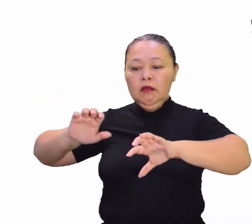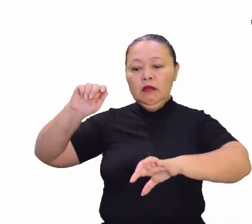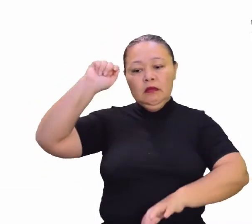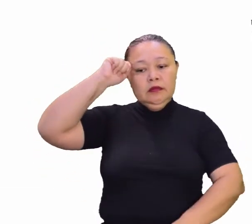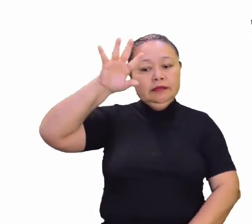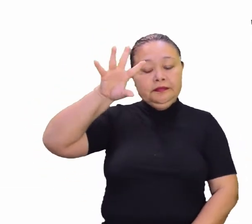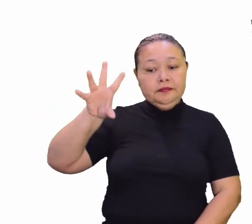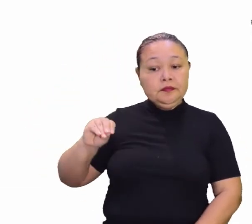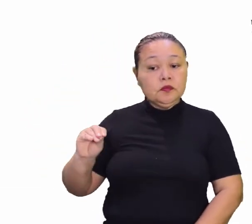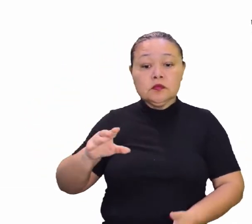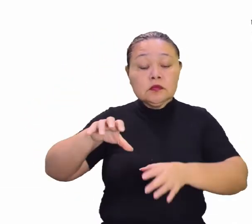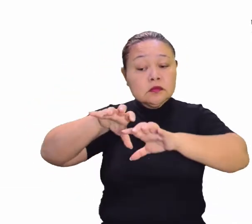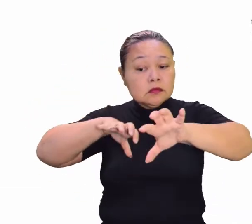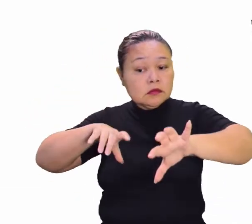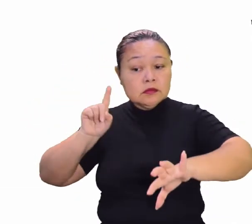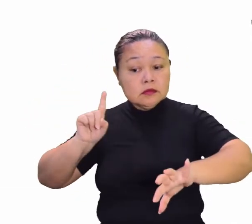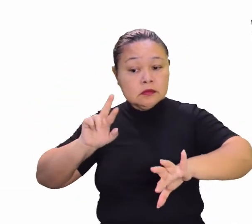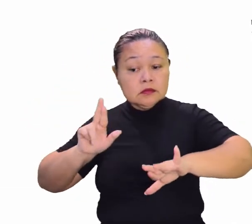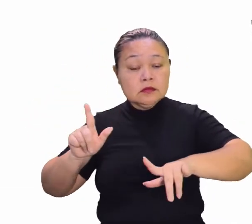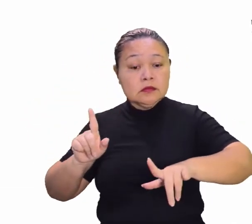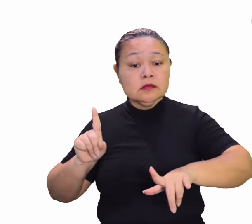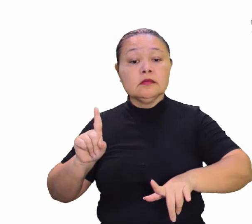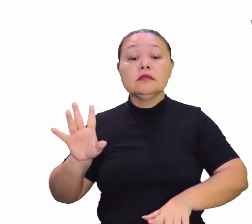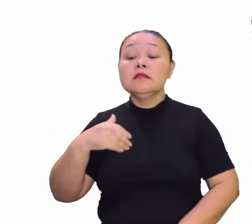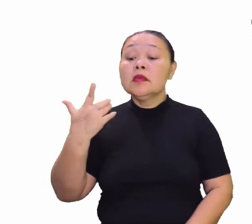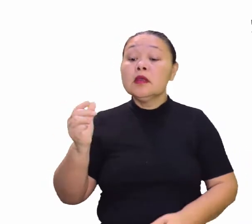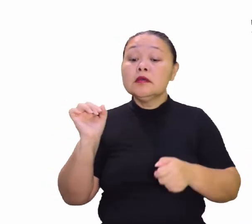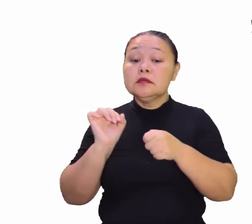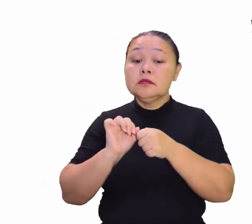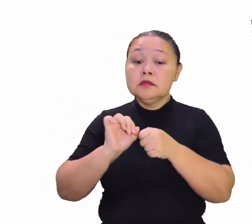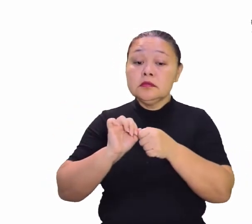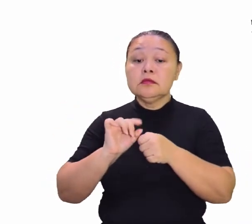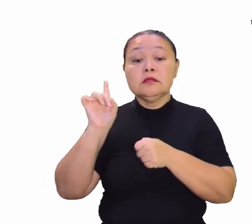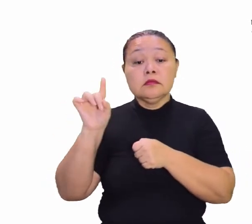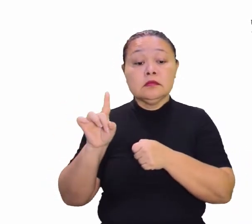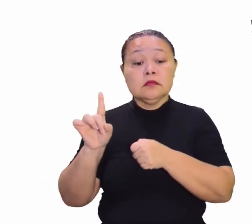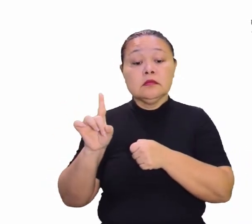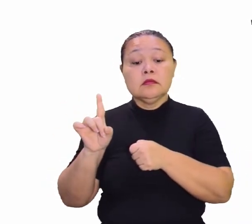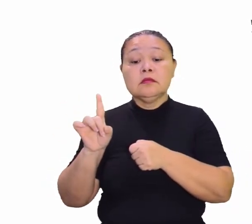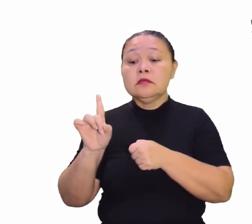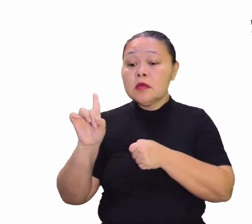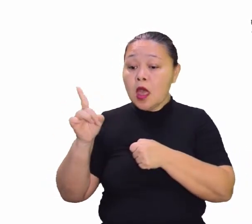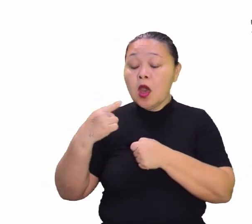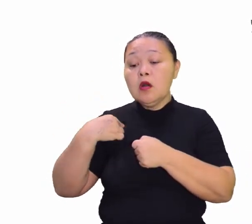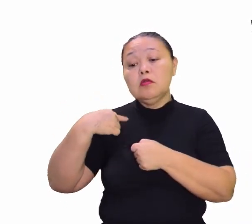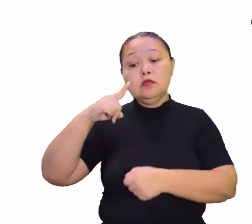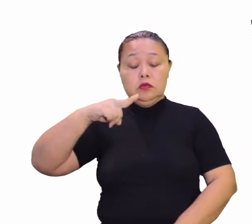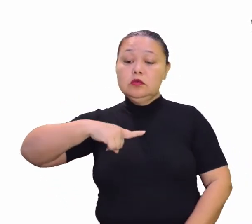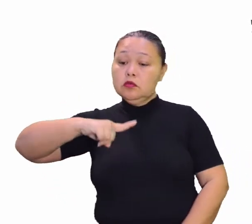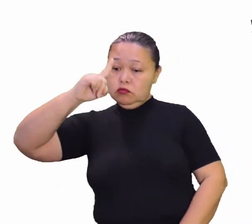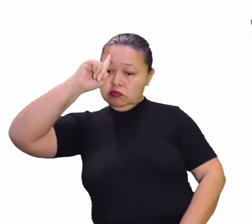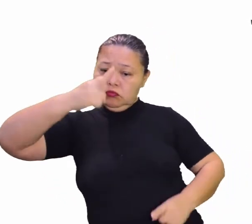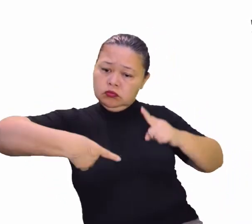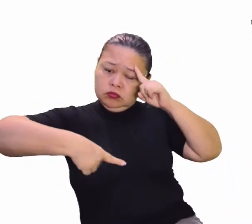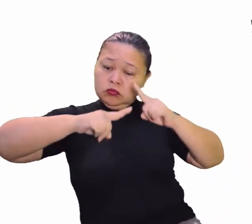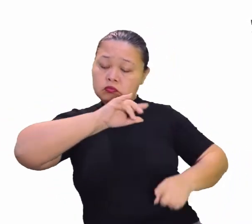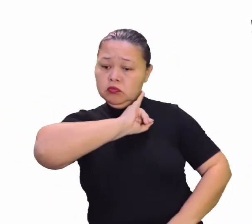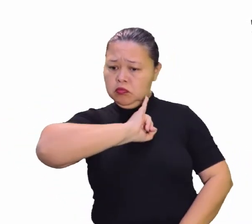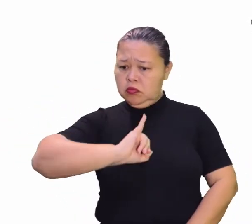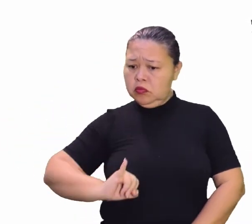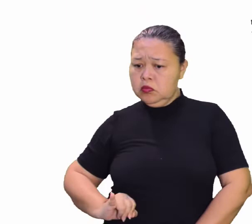África, que não era dividida desta maneira. Então, quem fez essa divisão foram os imperialistas.